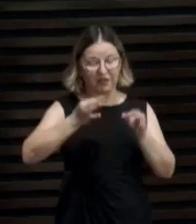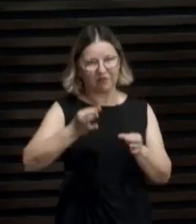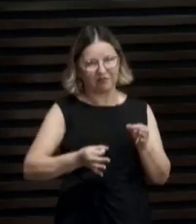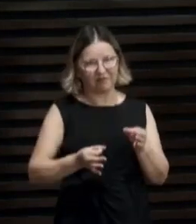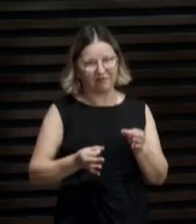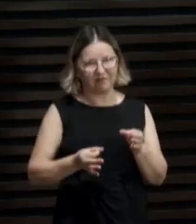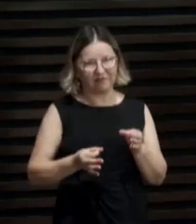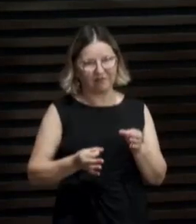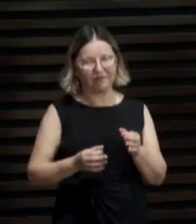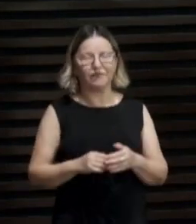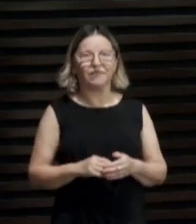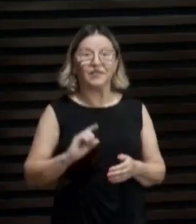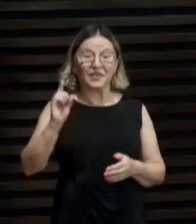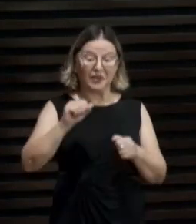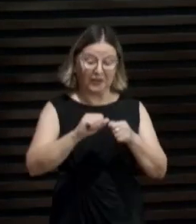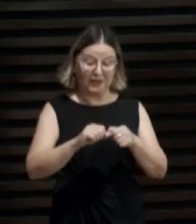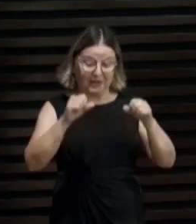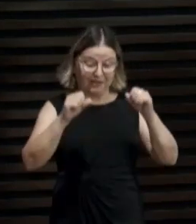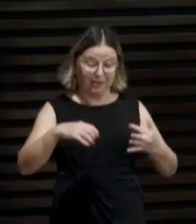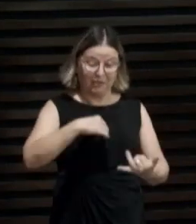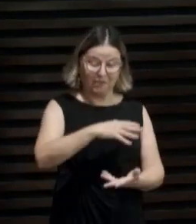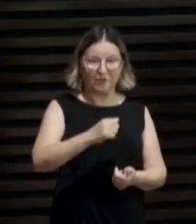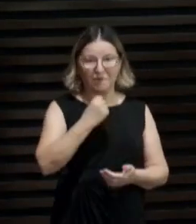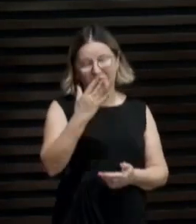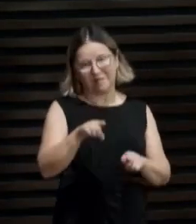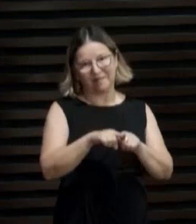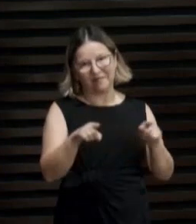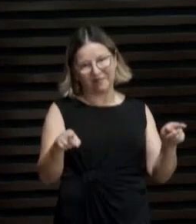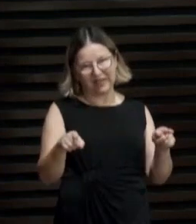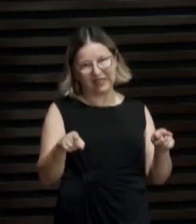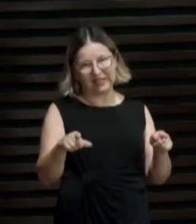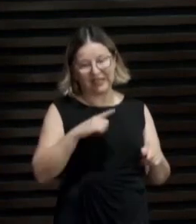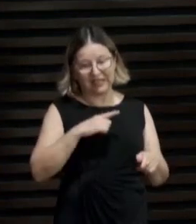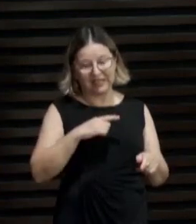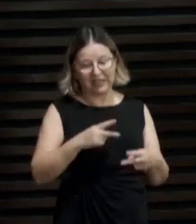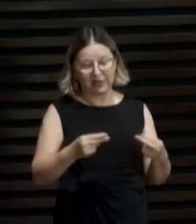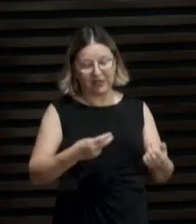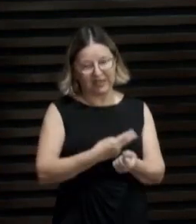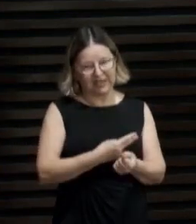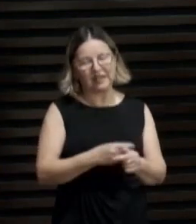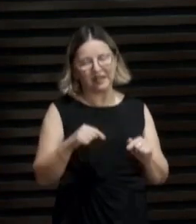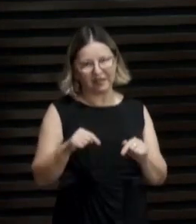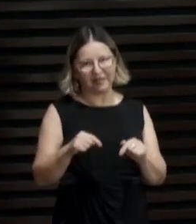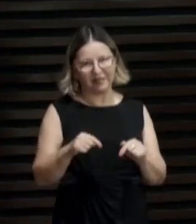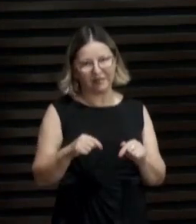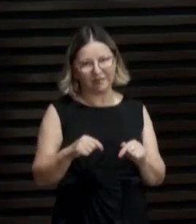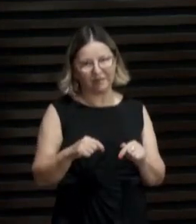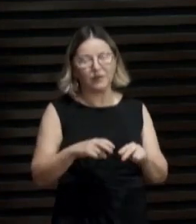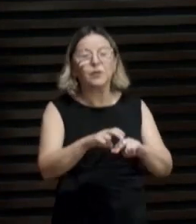Que Deus criou o mundo bom, mas tem coisas erradas nesse mundo, e a causa é o